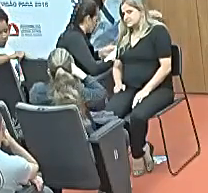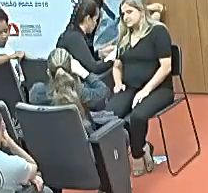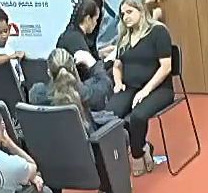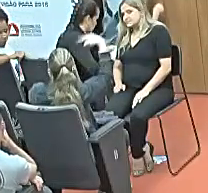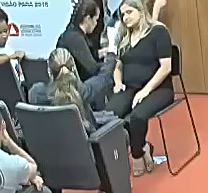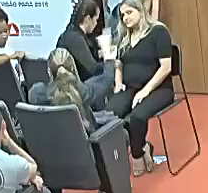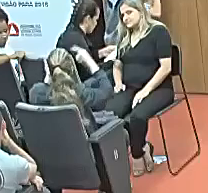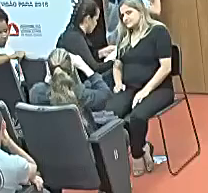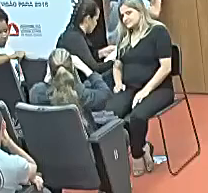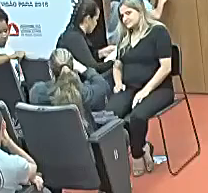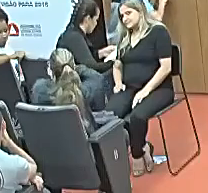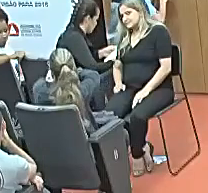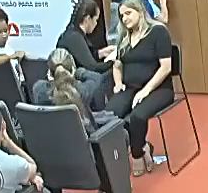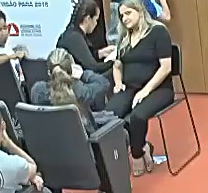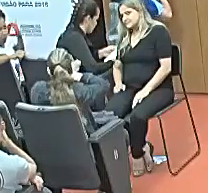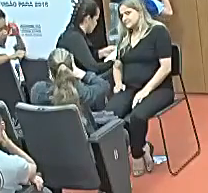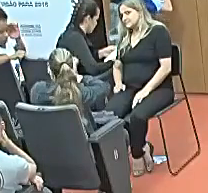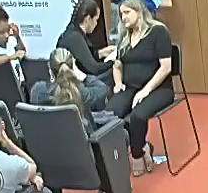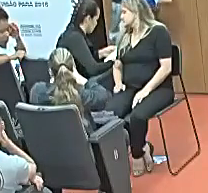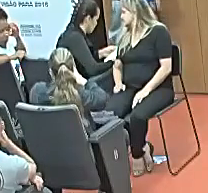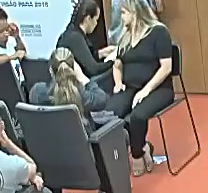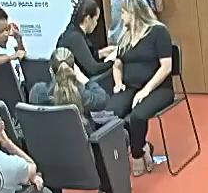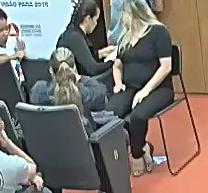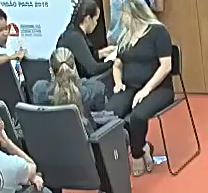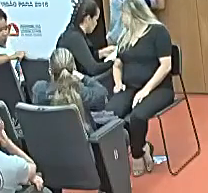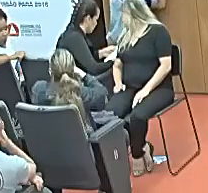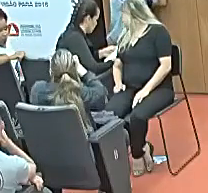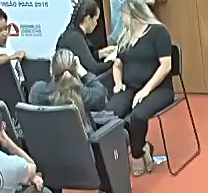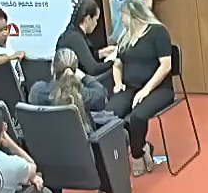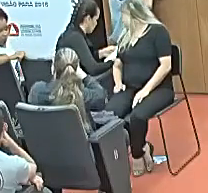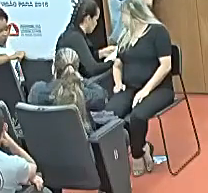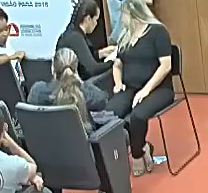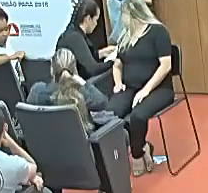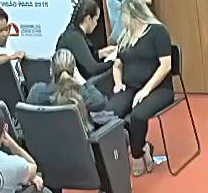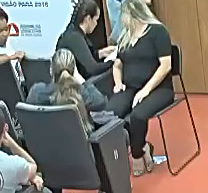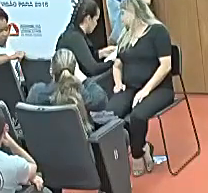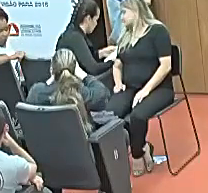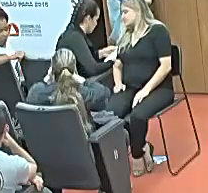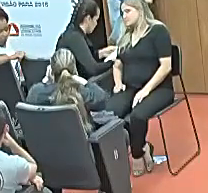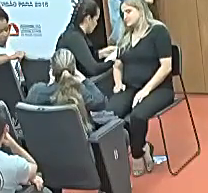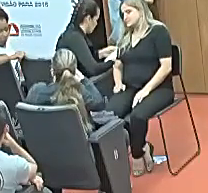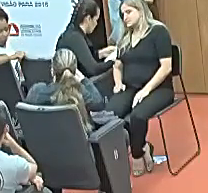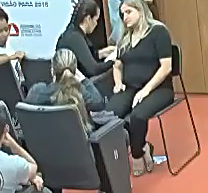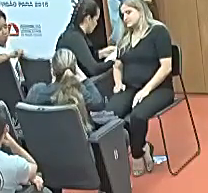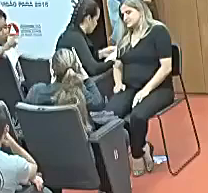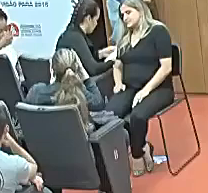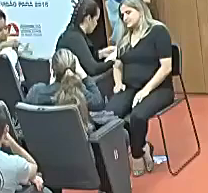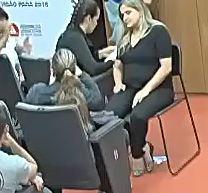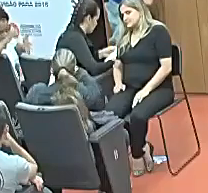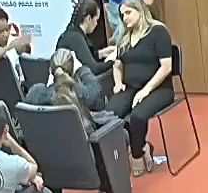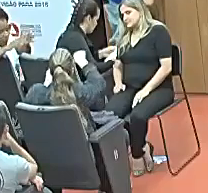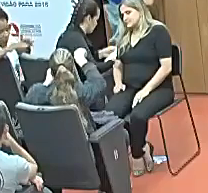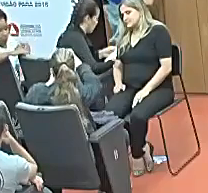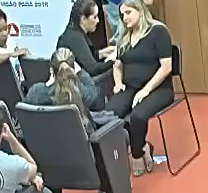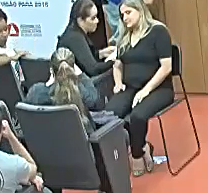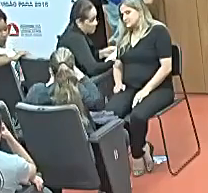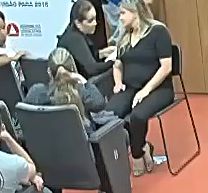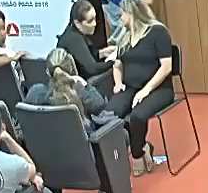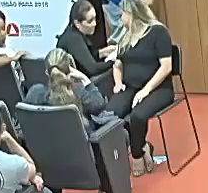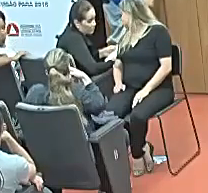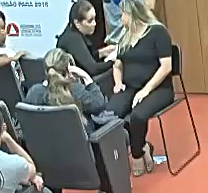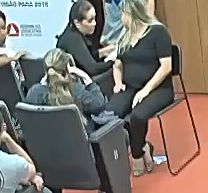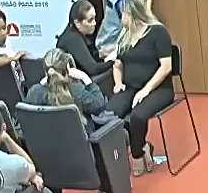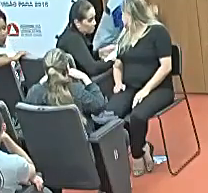referência o artigo 201 da constituição federal no qual garante piso dos trabalhadores em educação no estado de minas gerais que não